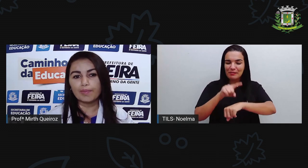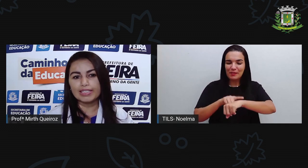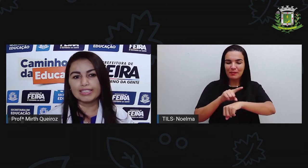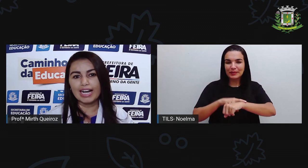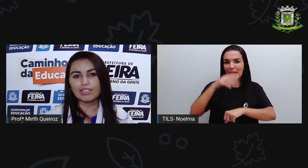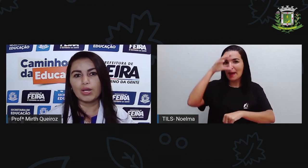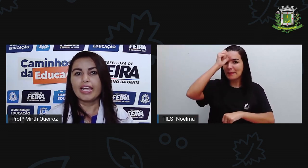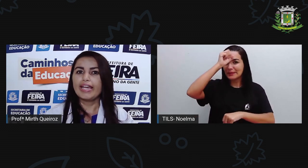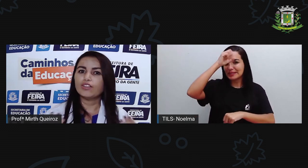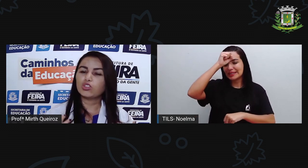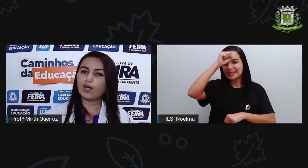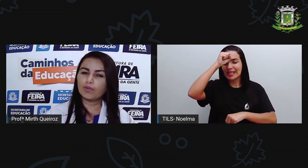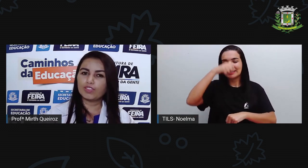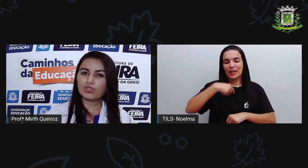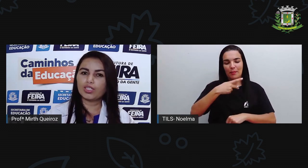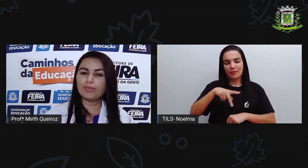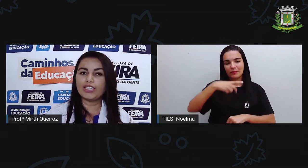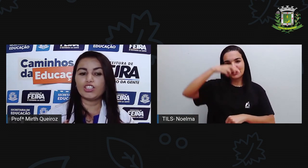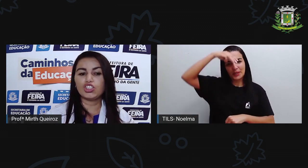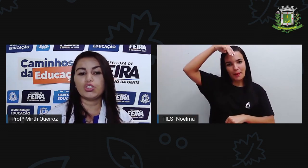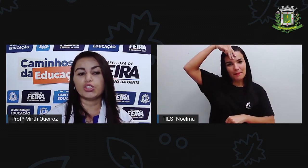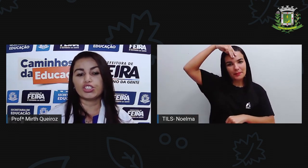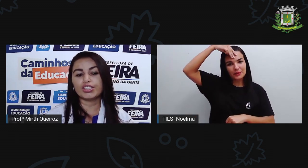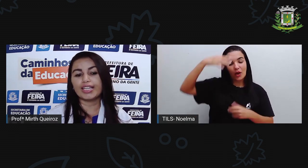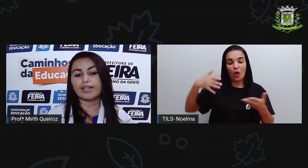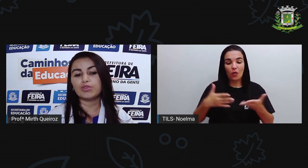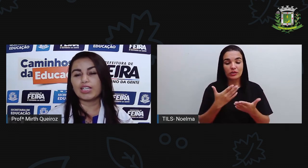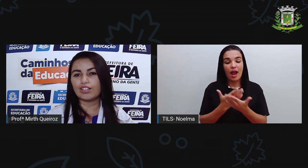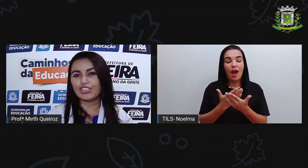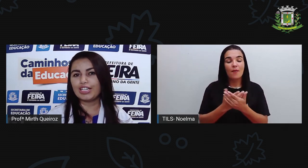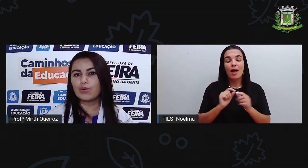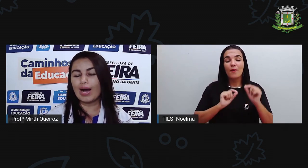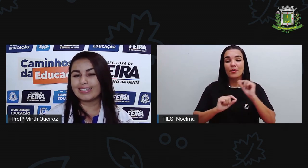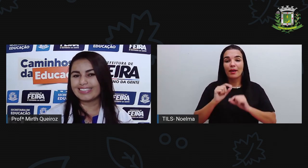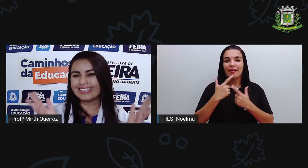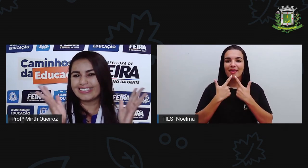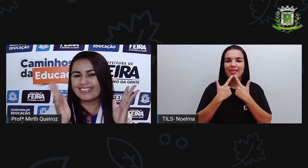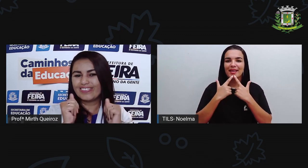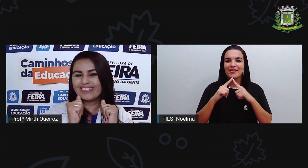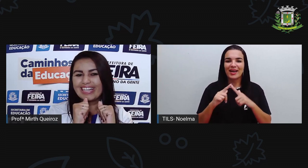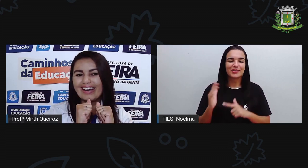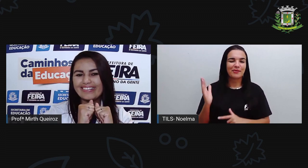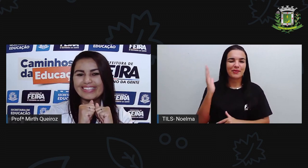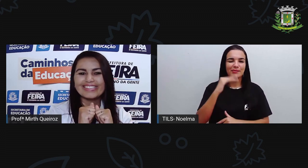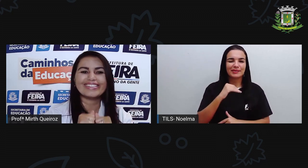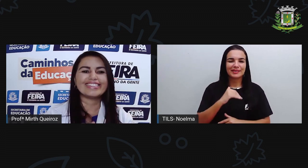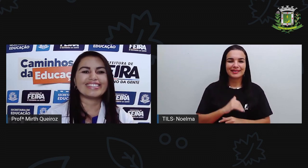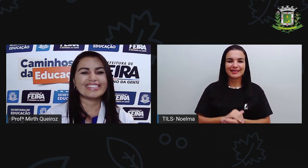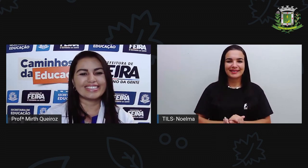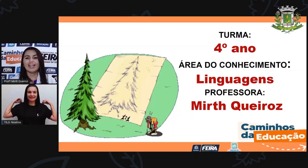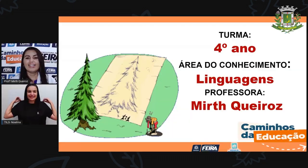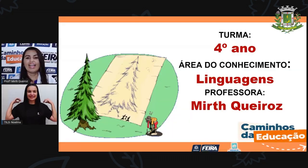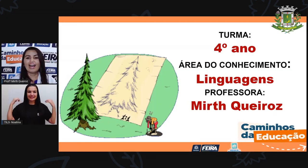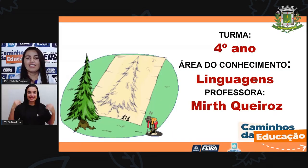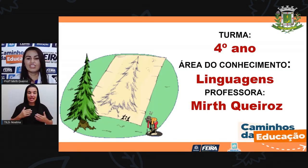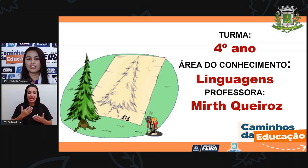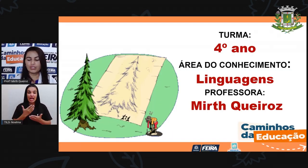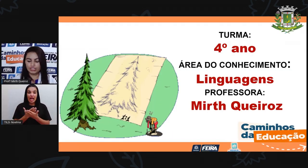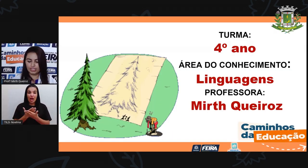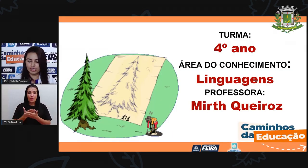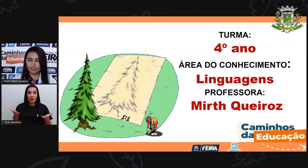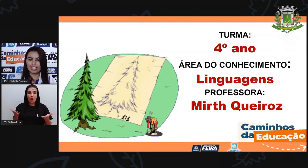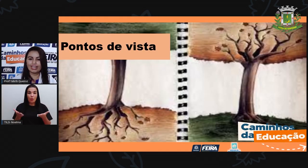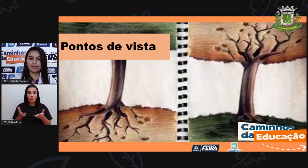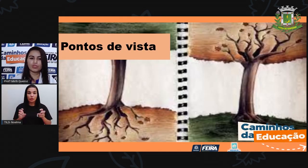muito aprendizado. Eu sou a professora Mirti e hoje nós teremos aula de linguagem. Vamos à aula? Na aula de